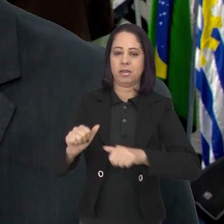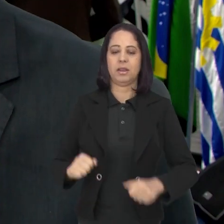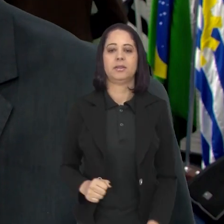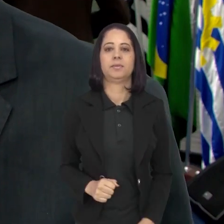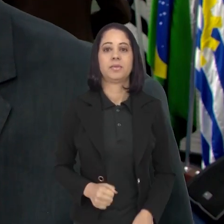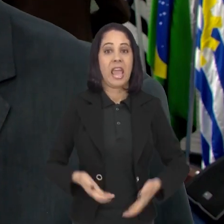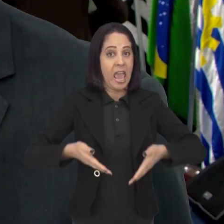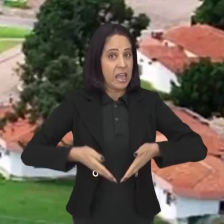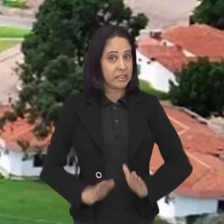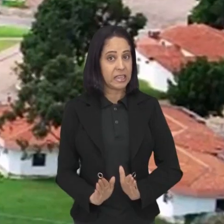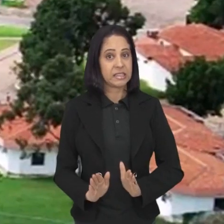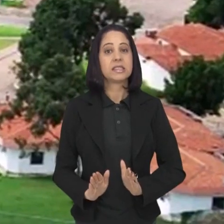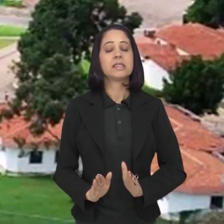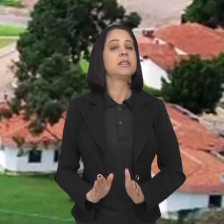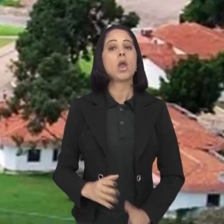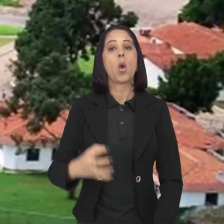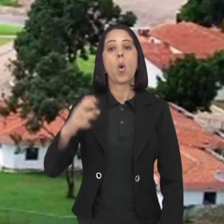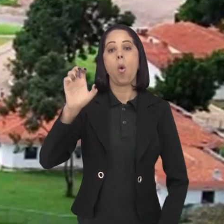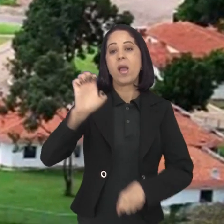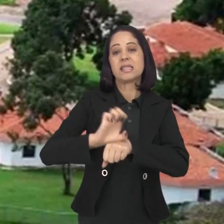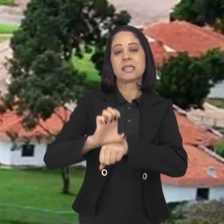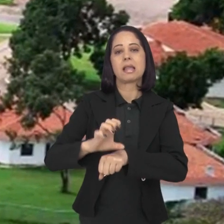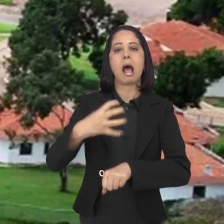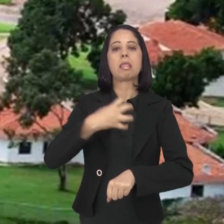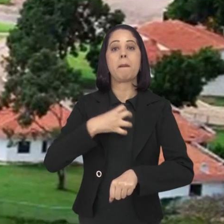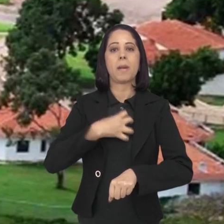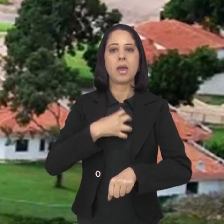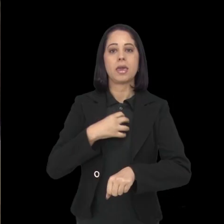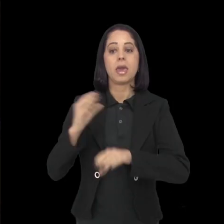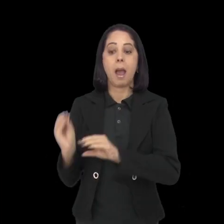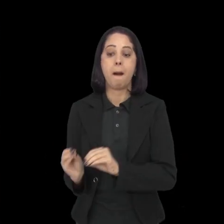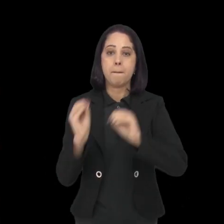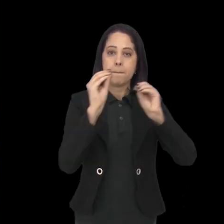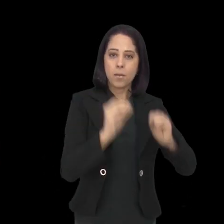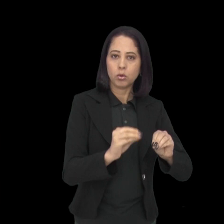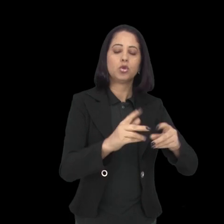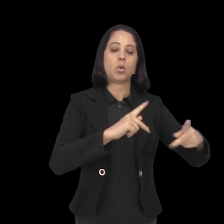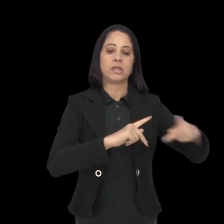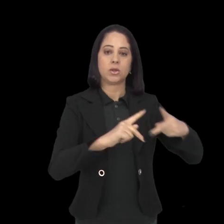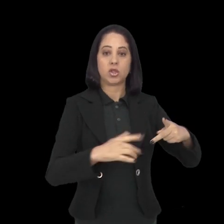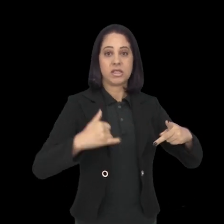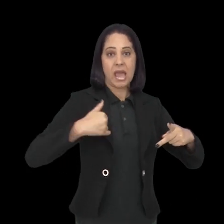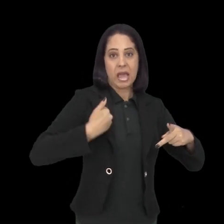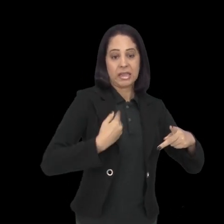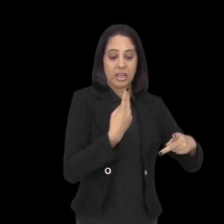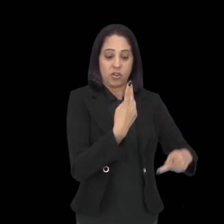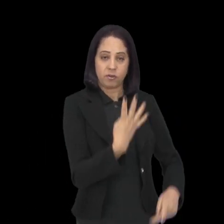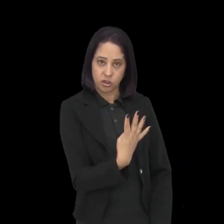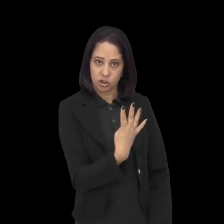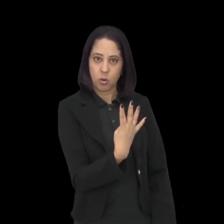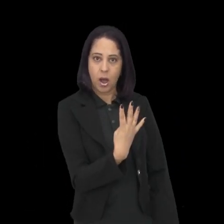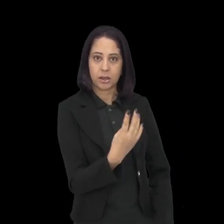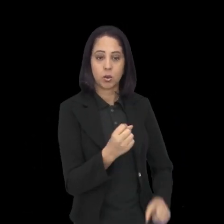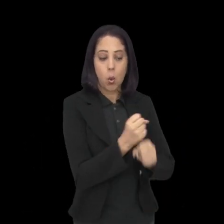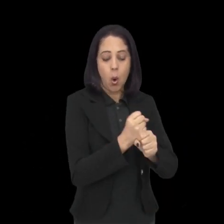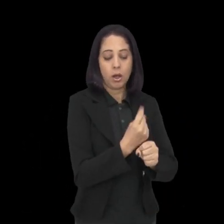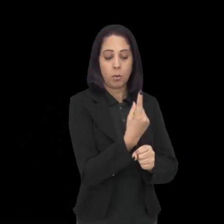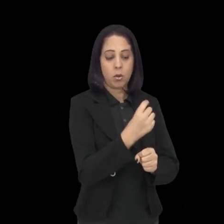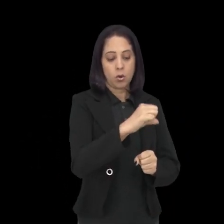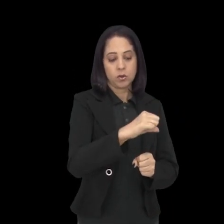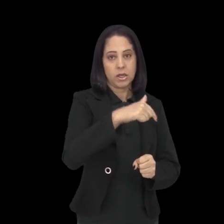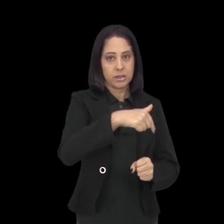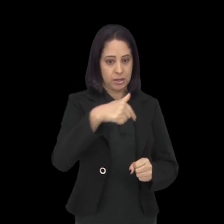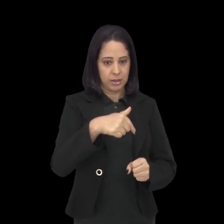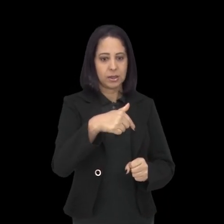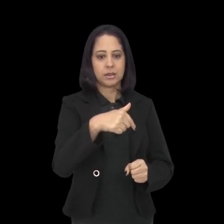as histórias. Nascido em Casa Nova, no estado da Bahia, Felipe se mudou para São José dos Campos aos 24